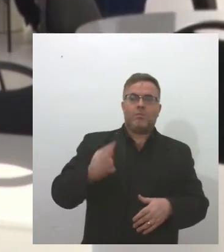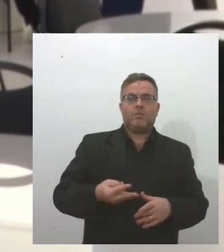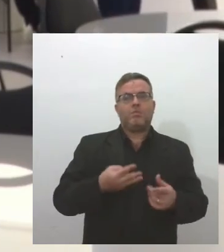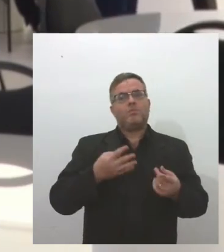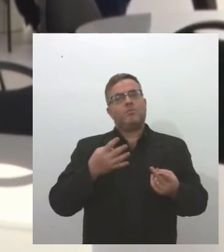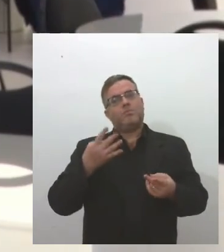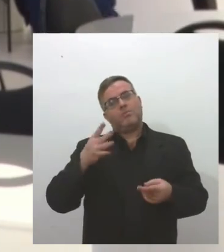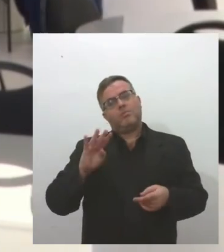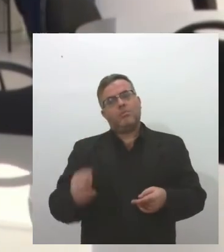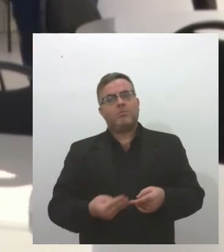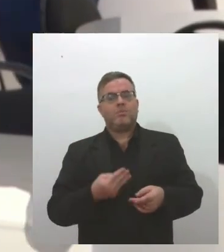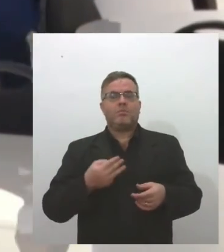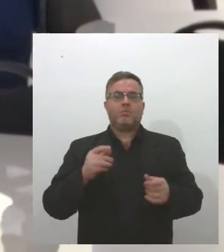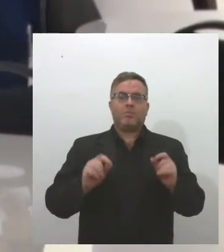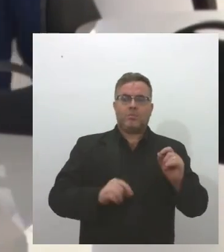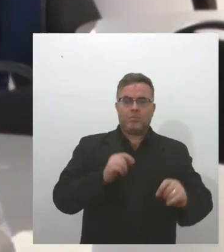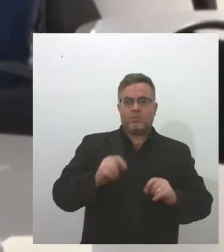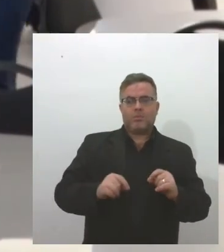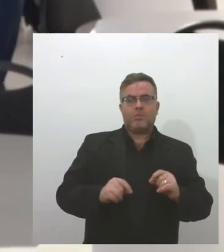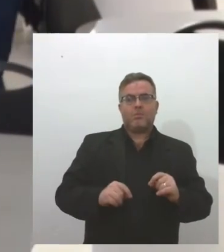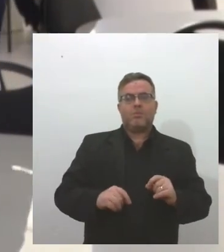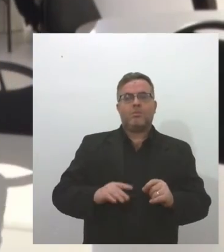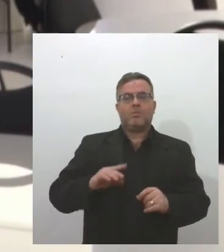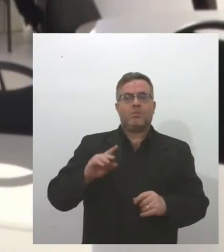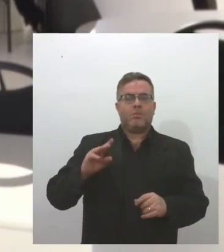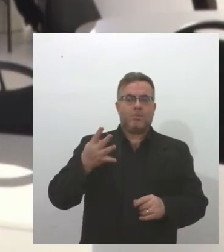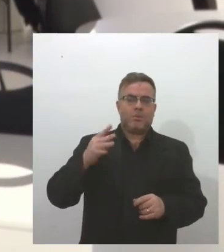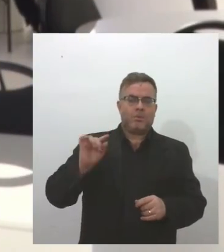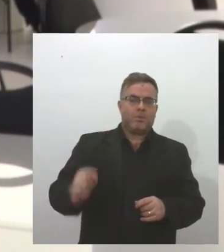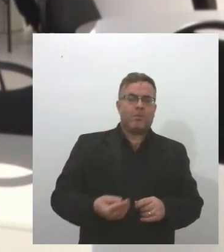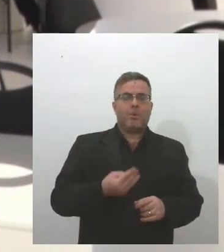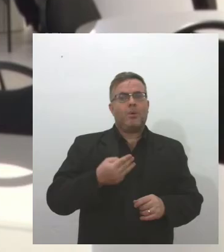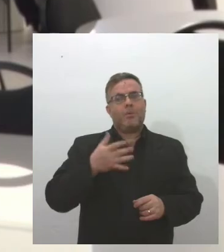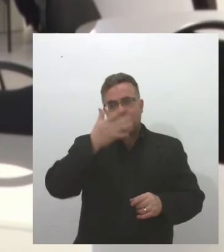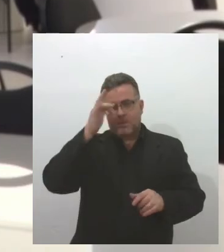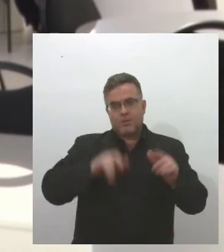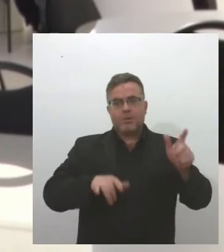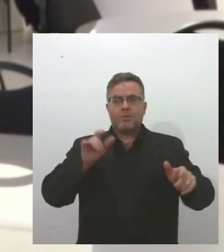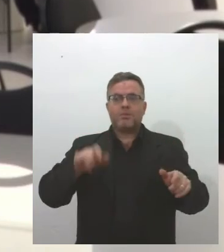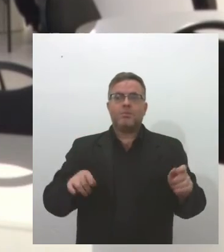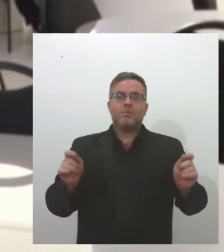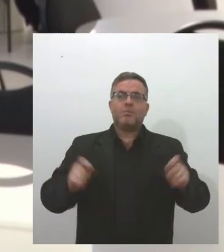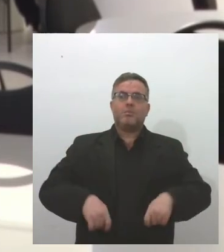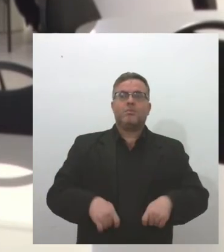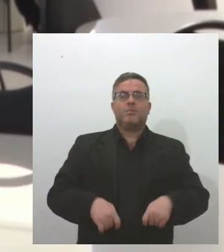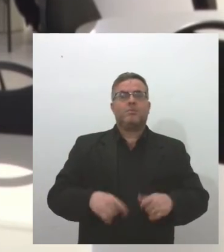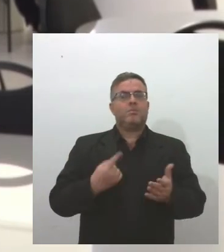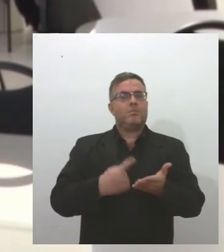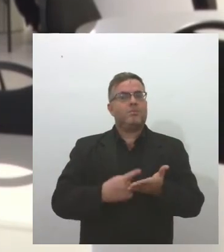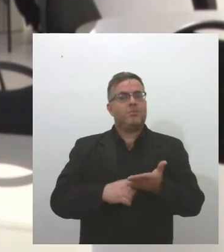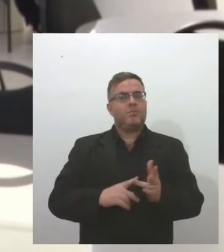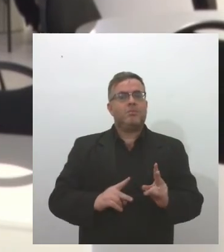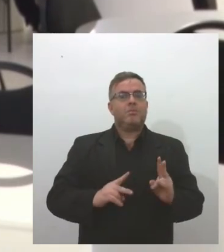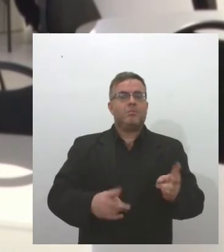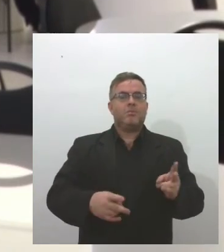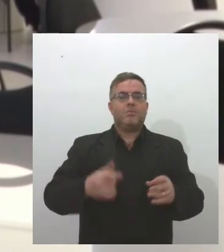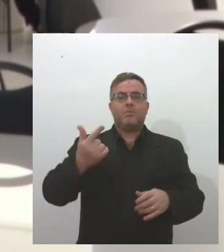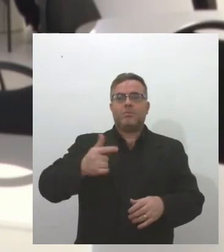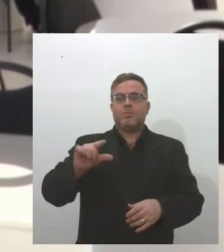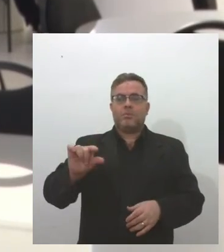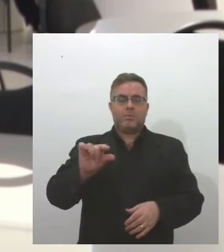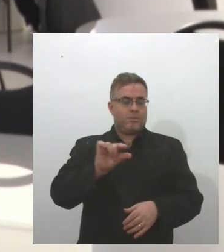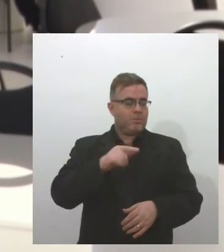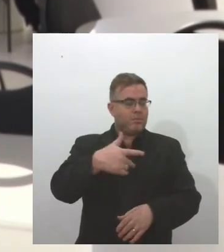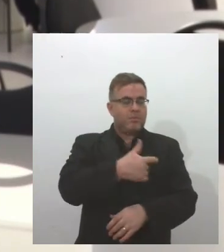3.000, janeiro 4.000 pessoas. As pessoas precisam ter essa consciência de ir tomar sua segunda dose e